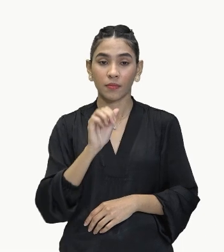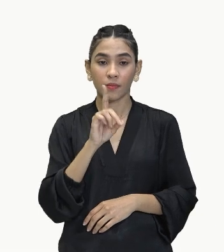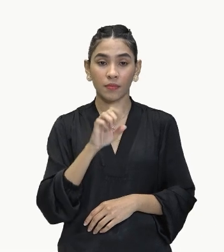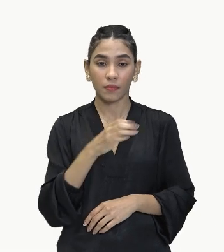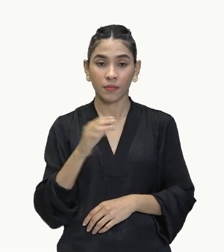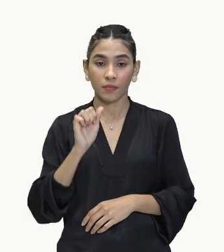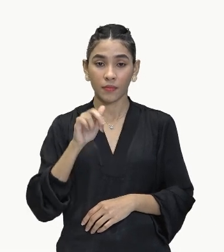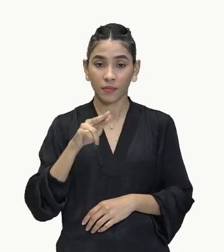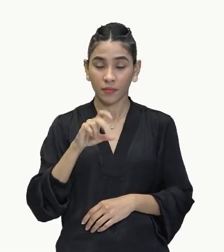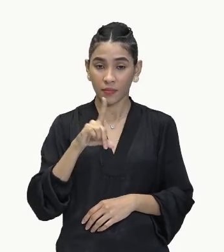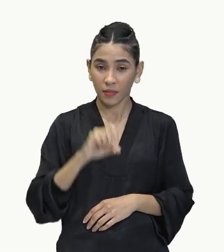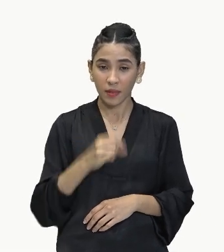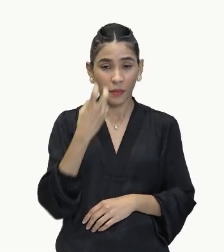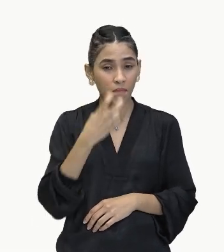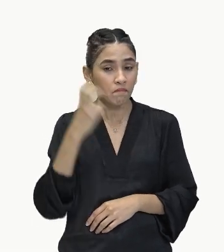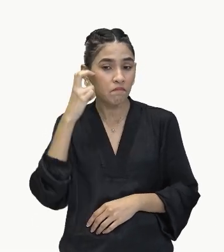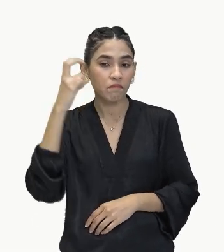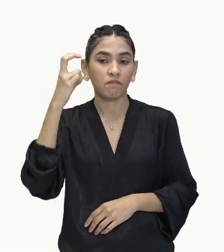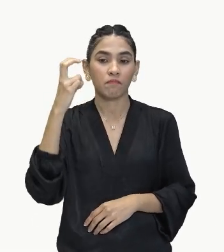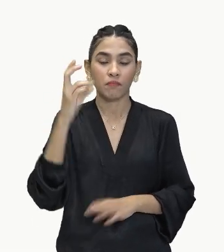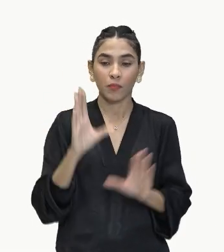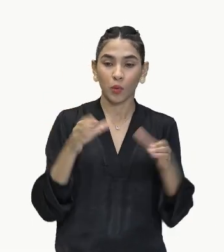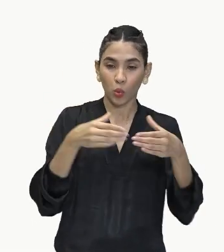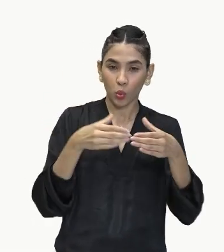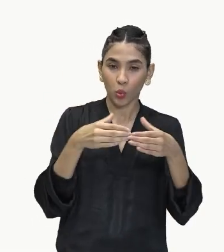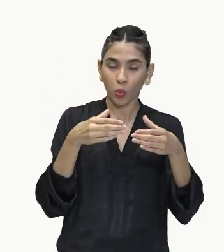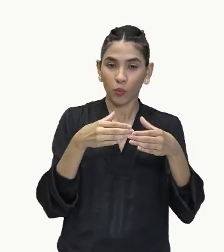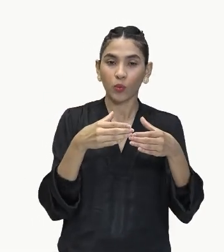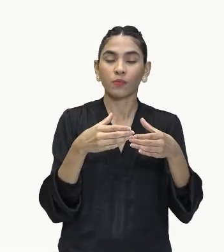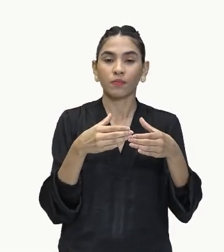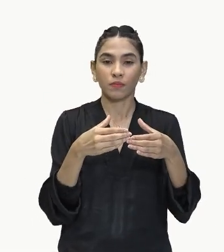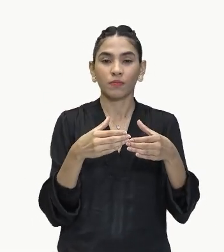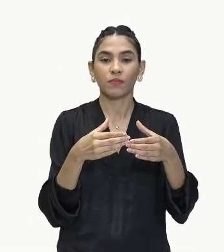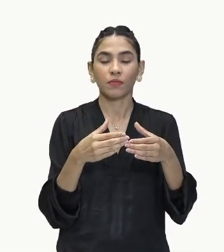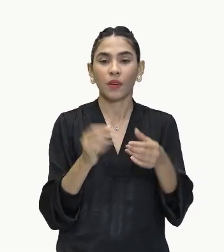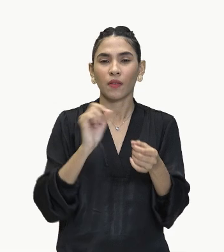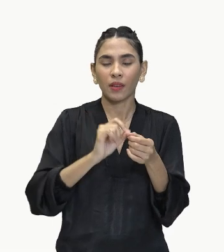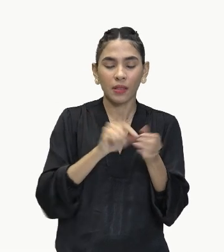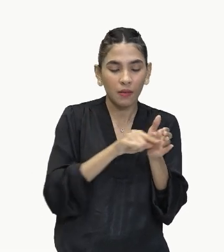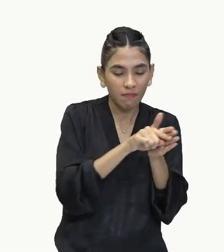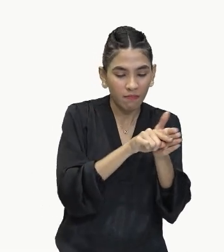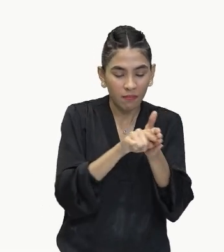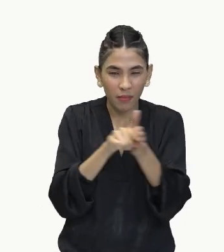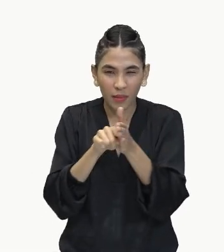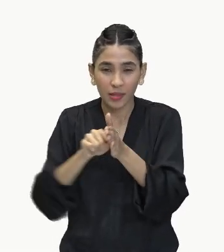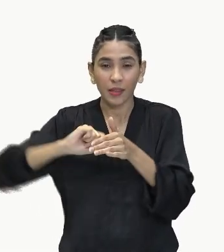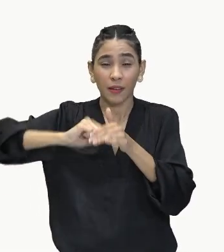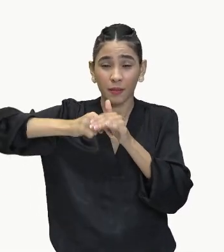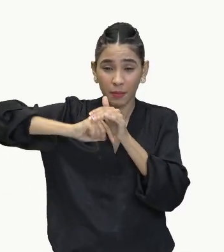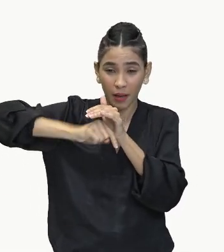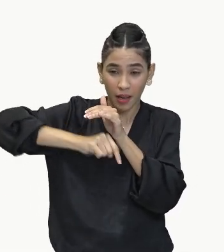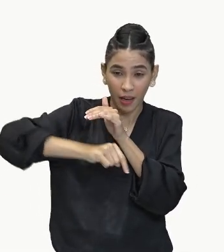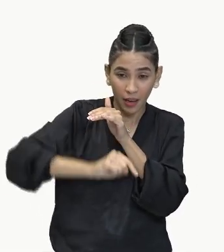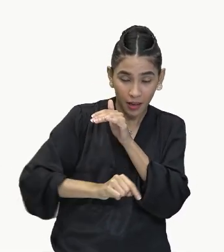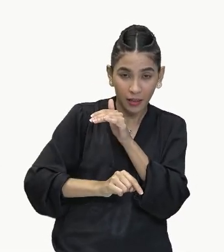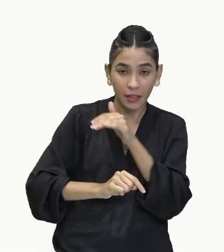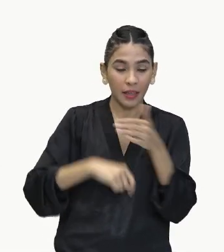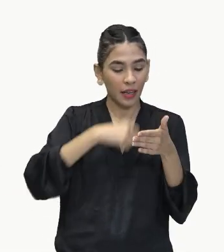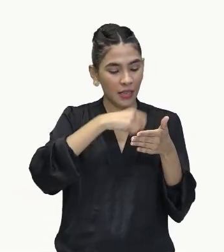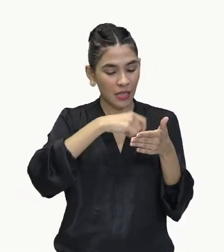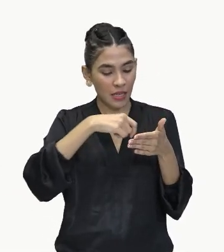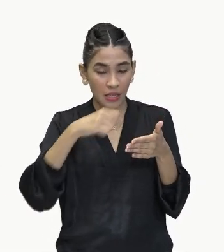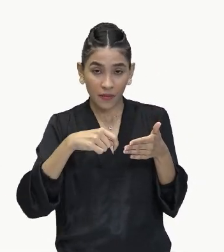considerado o intelectual do grupo, né? Era aquele que fazia pesquisas profundas, escrevia muito